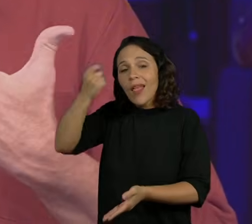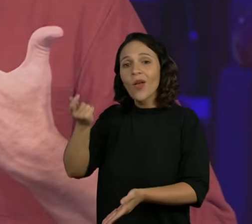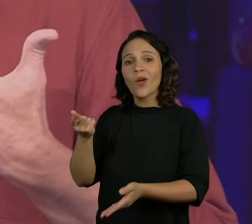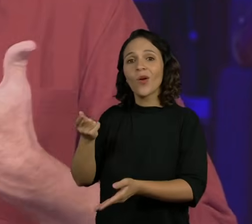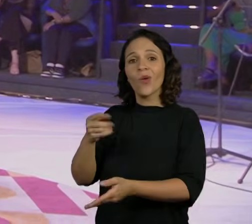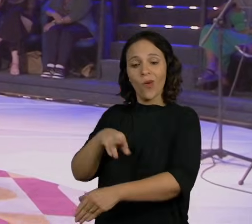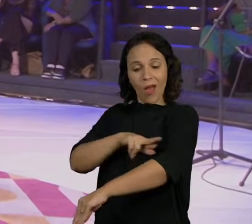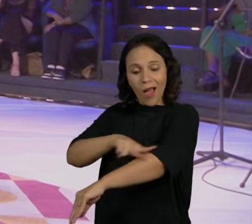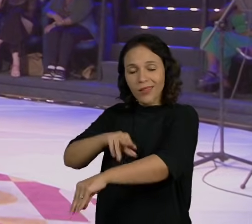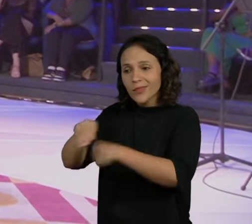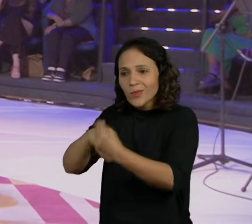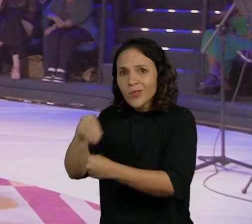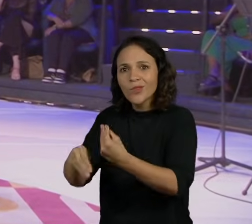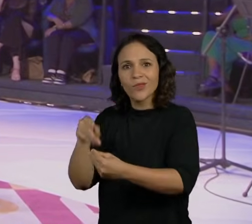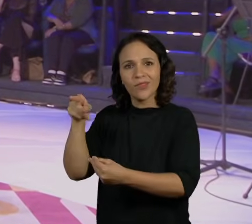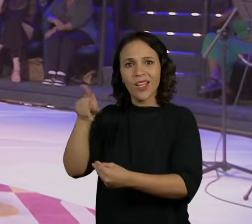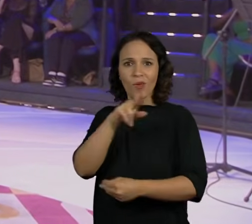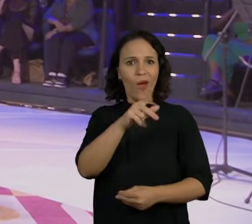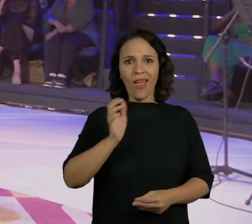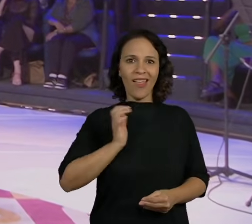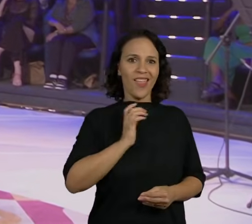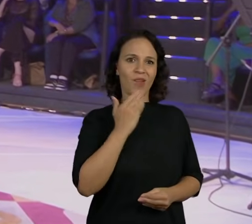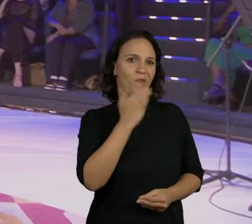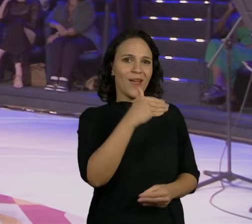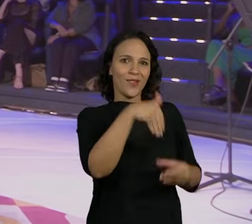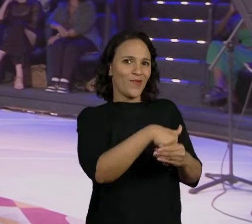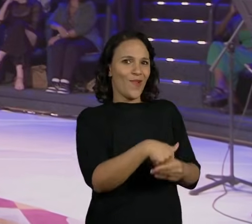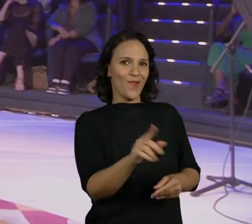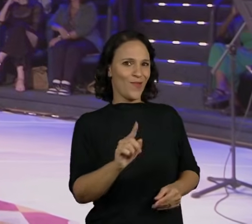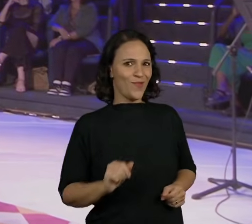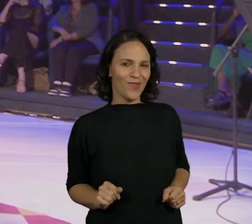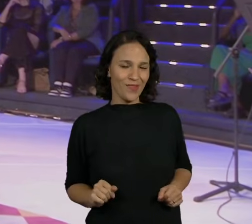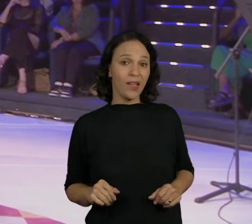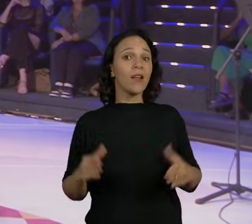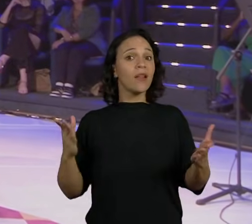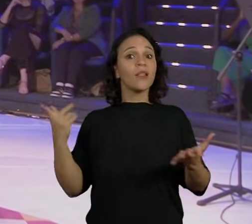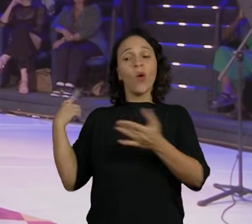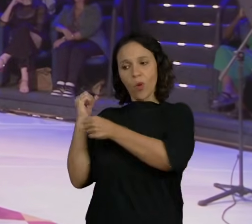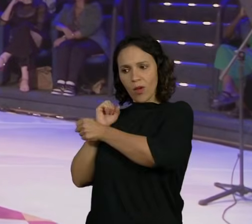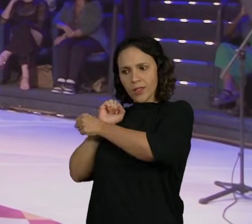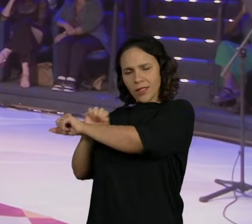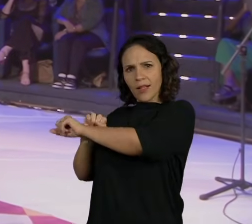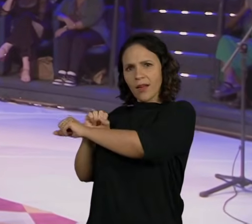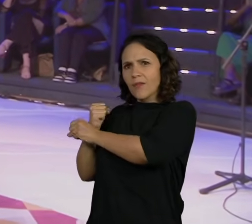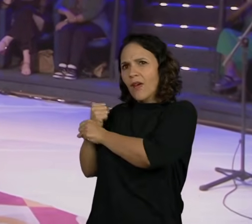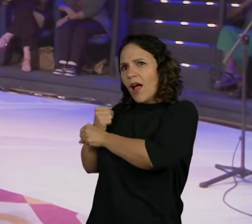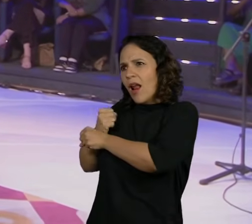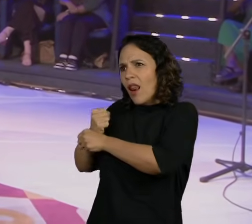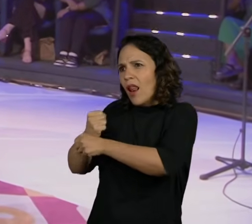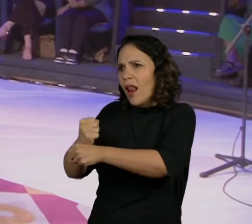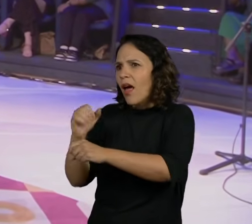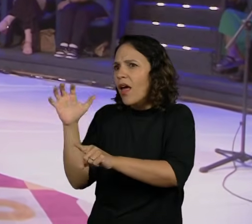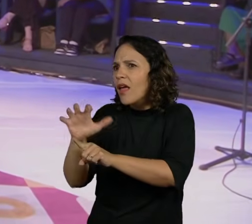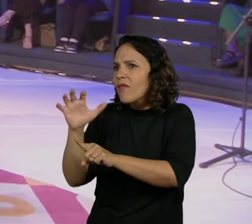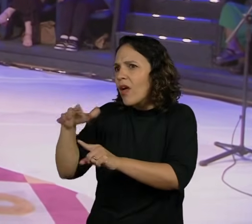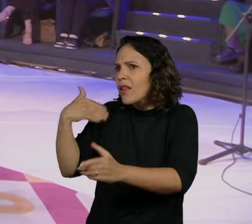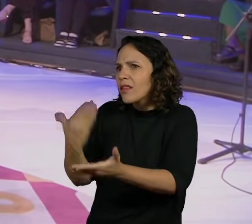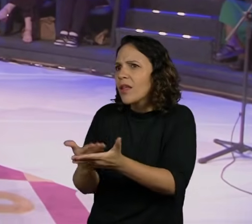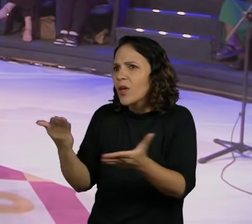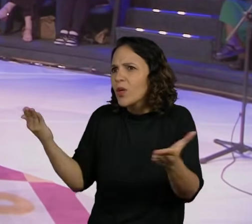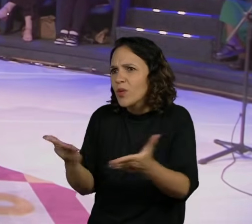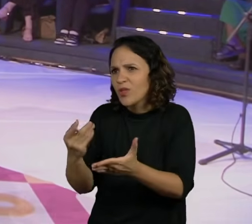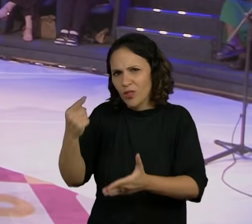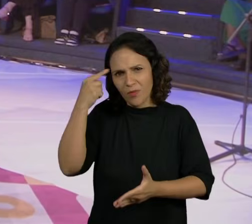um contexto, no fundo, porque a escravidão e a sua influência até hoje, ela não é